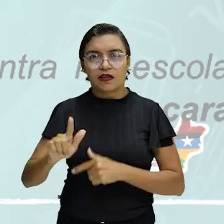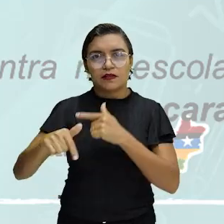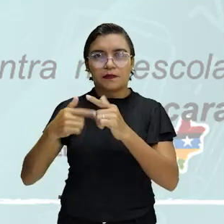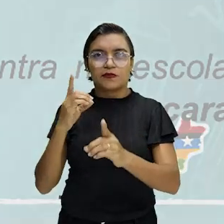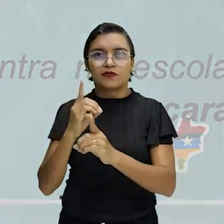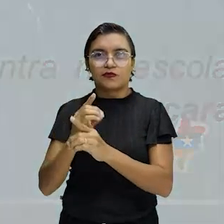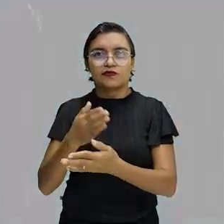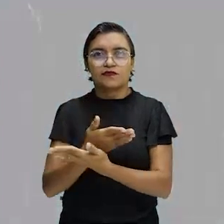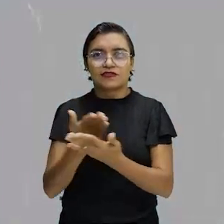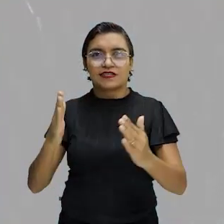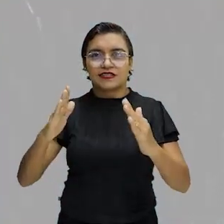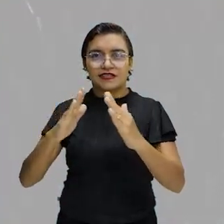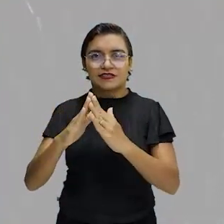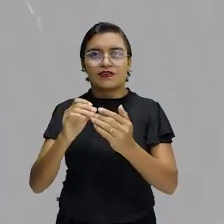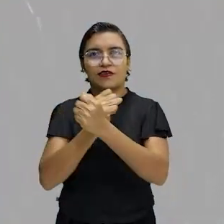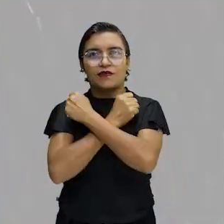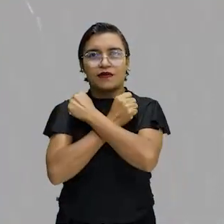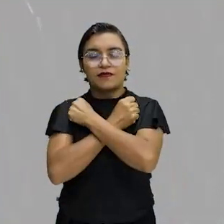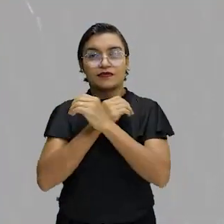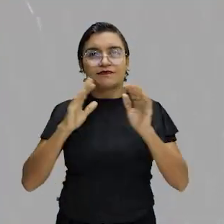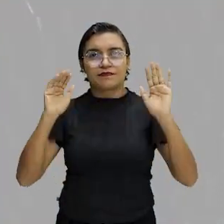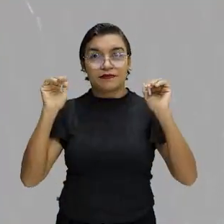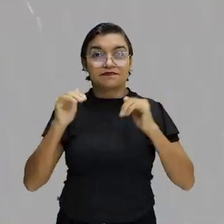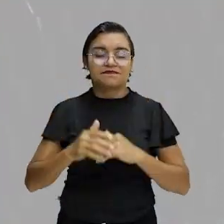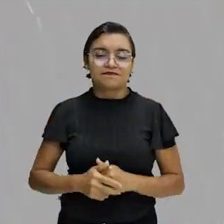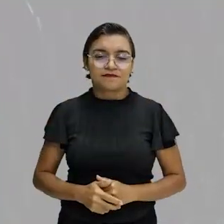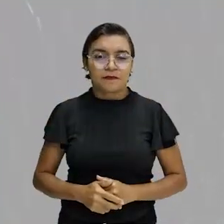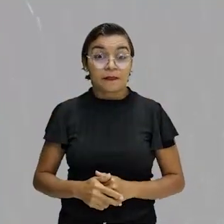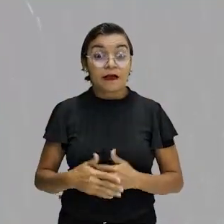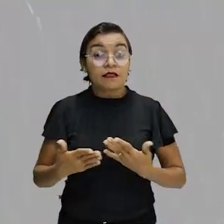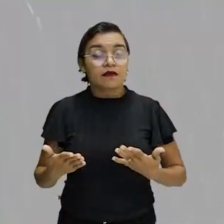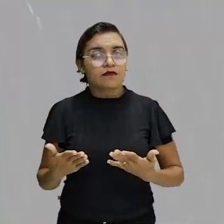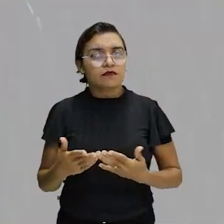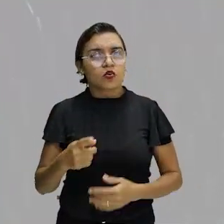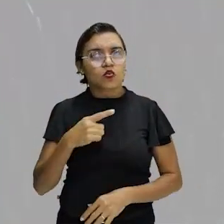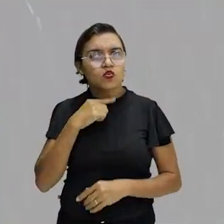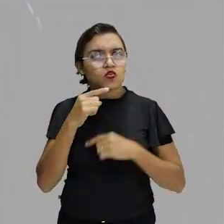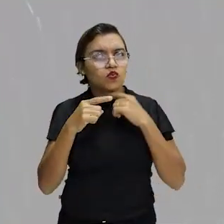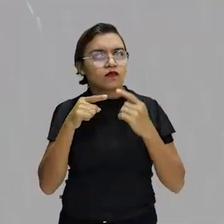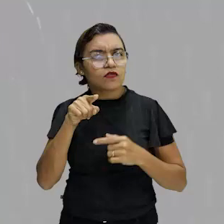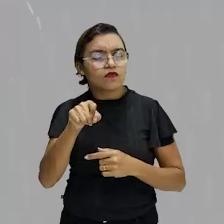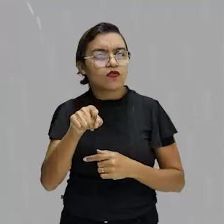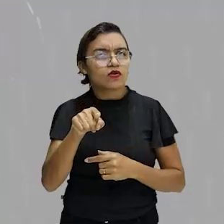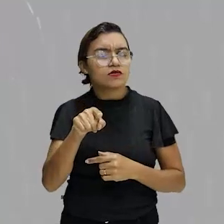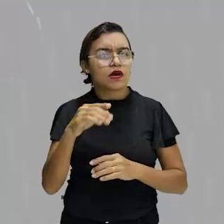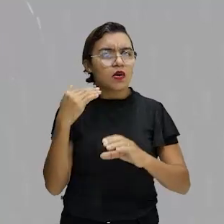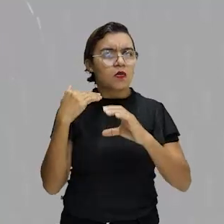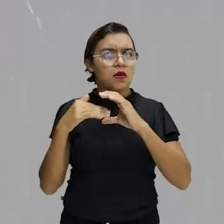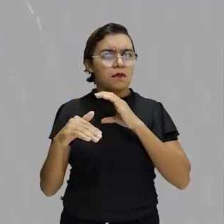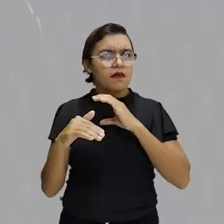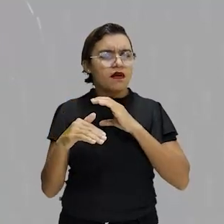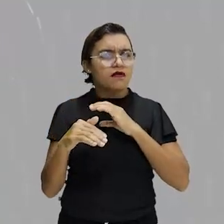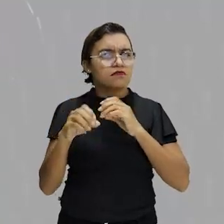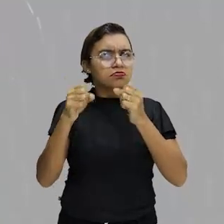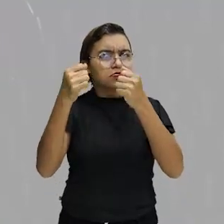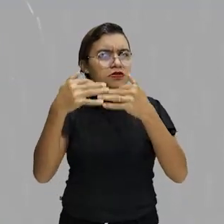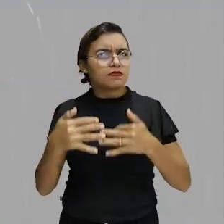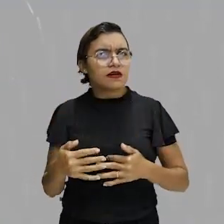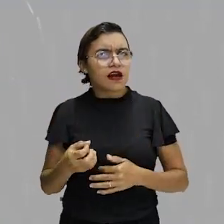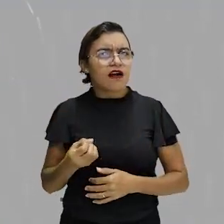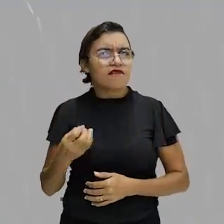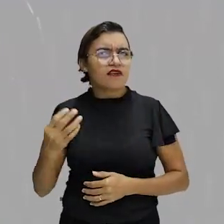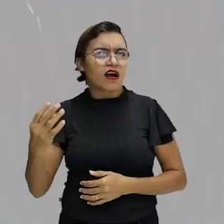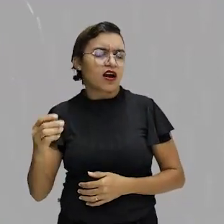na escola. Um abraço. Valeu, Pablo. Duvido muito que vocês mandariam um e-mail para contar como é que foi uma viagem ou uma festa. Certamente